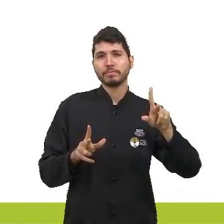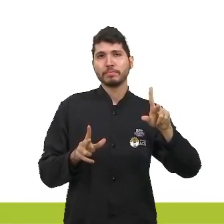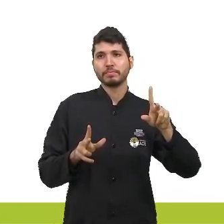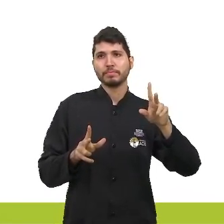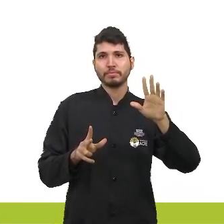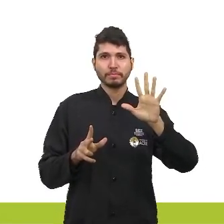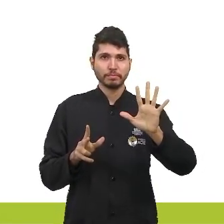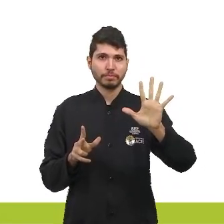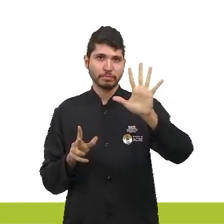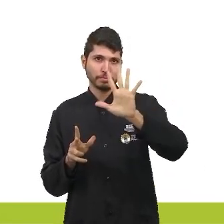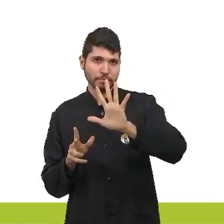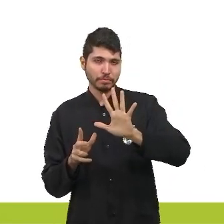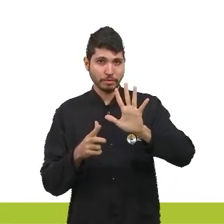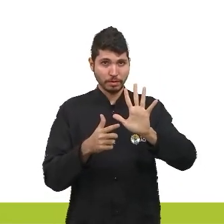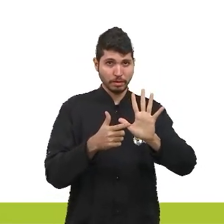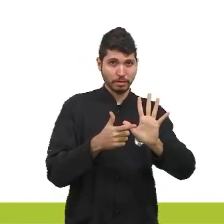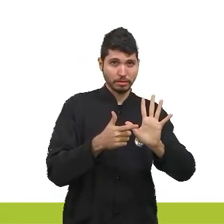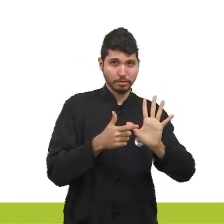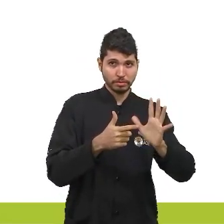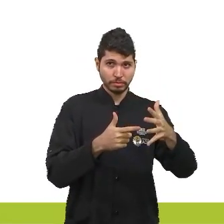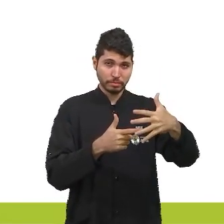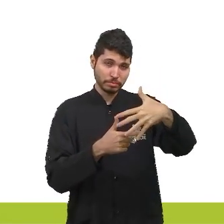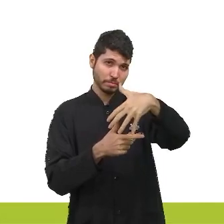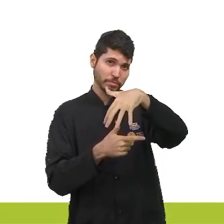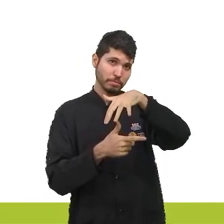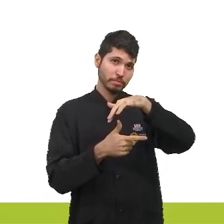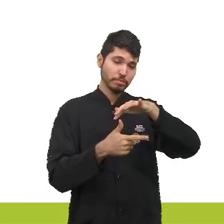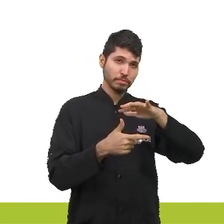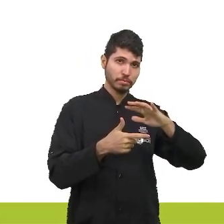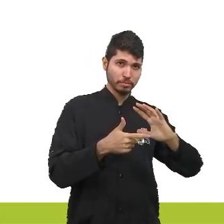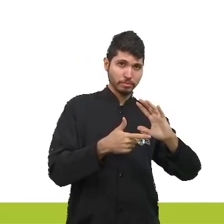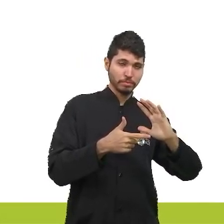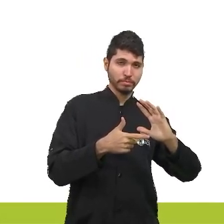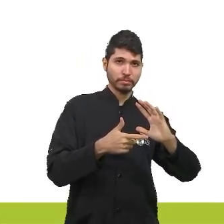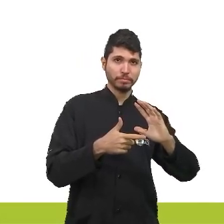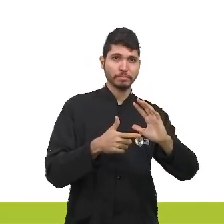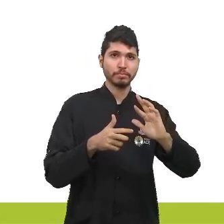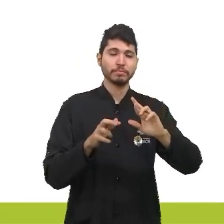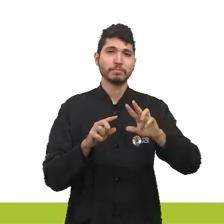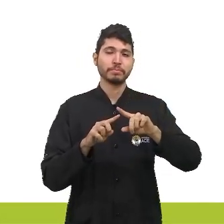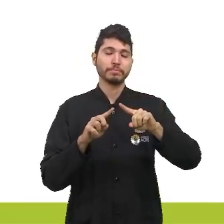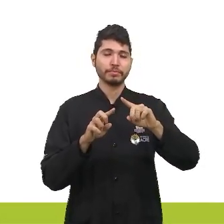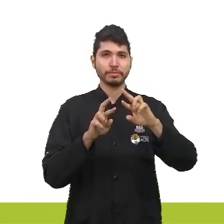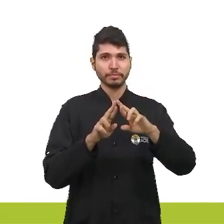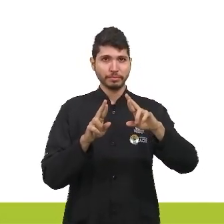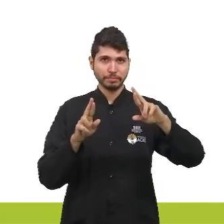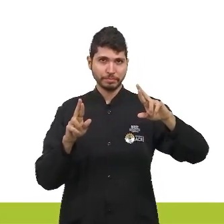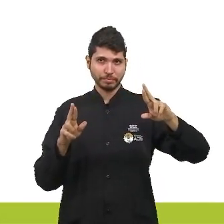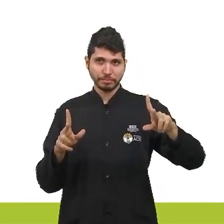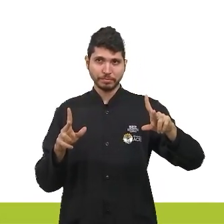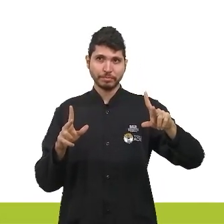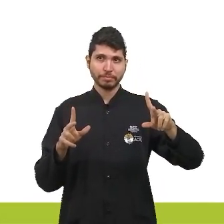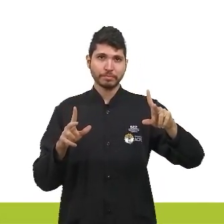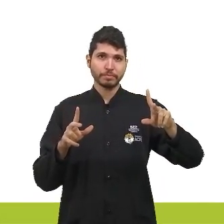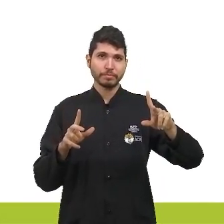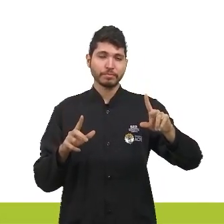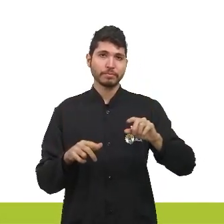no mesmo semi-espaço, vamos dizer assim. E essa é uma das condições para que nós tenhamos a